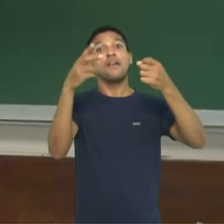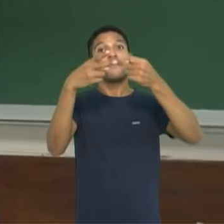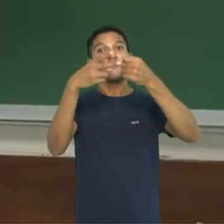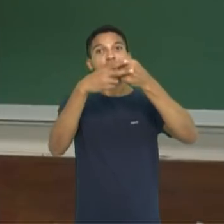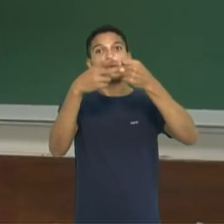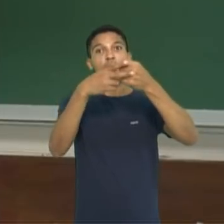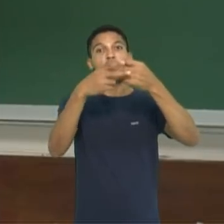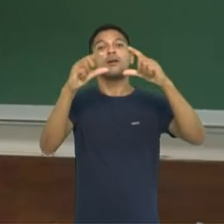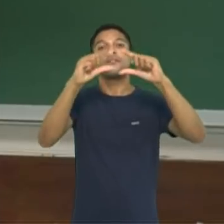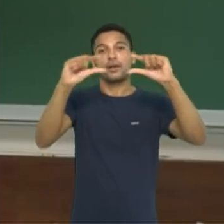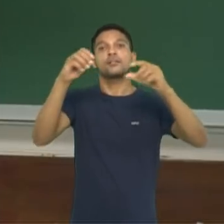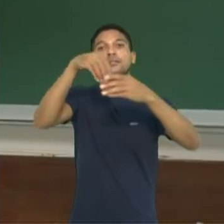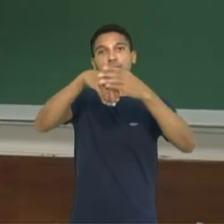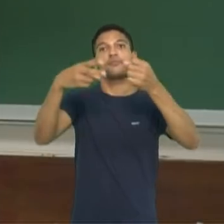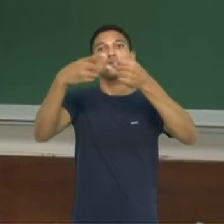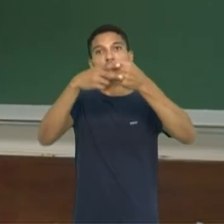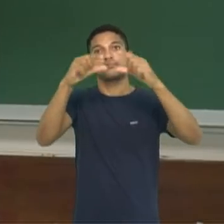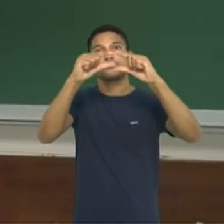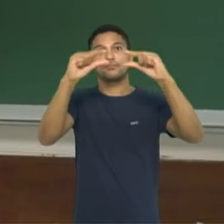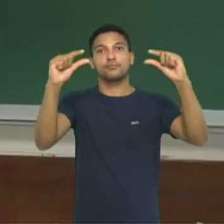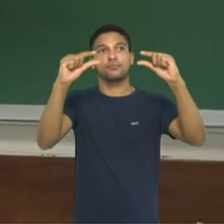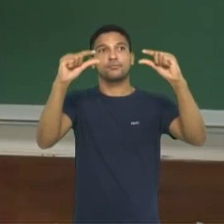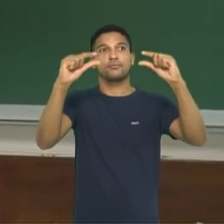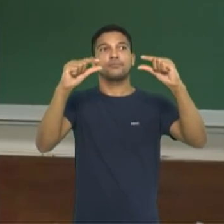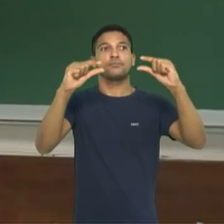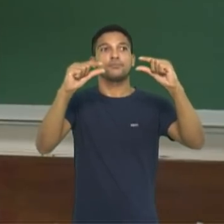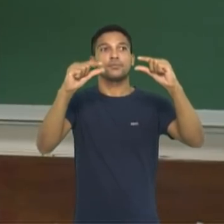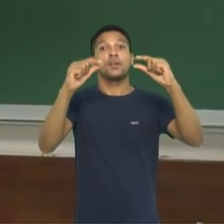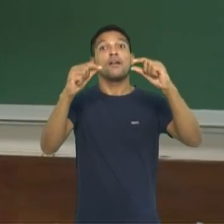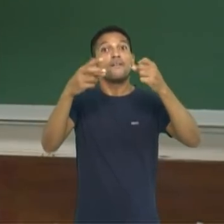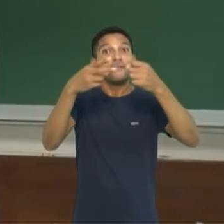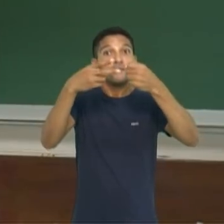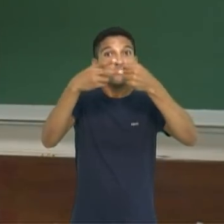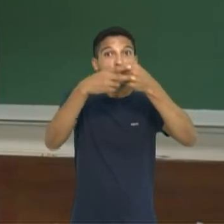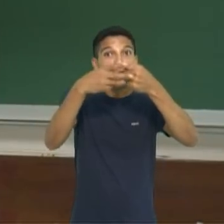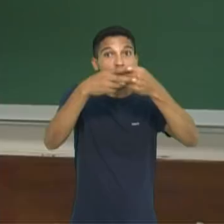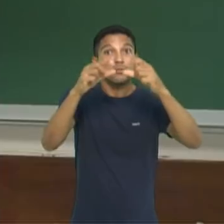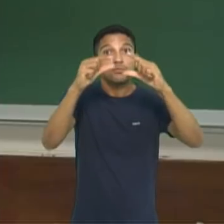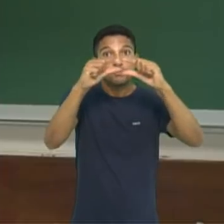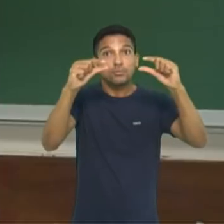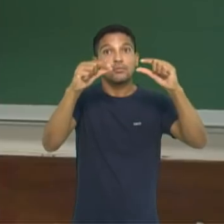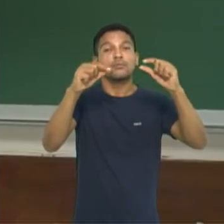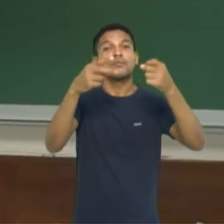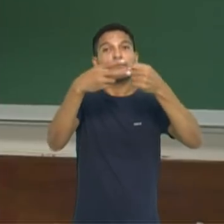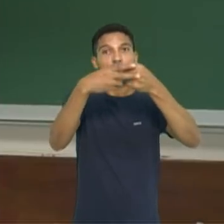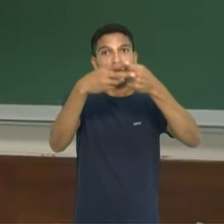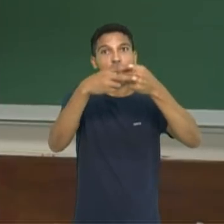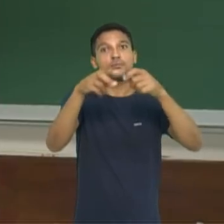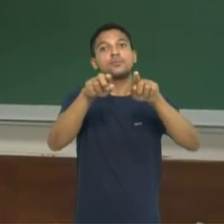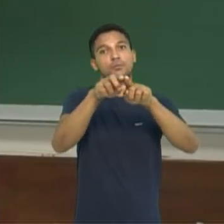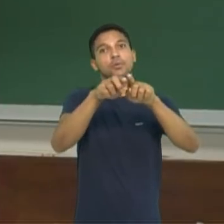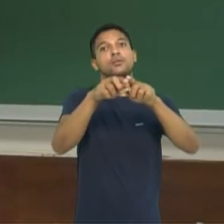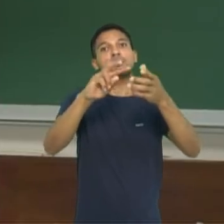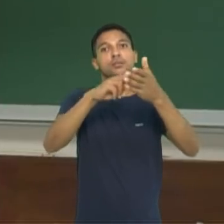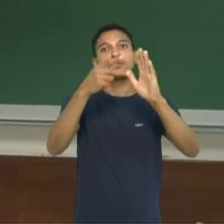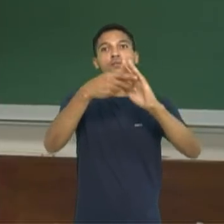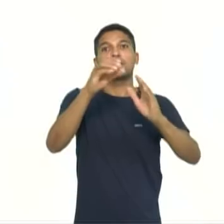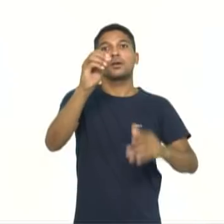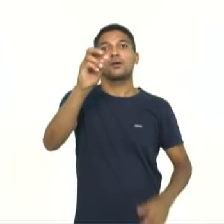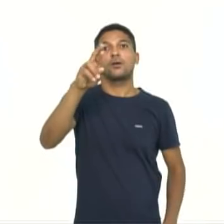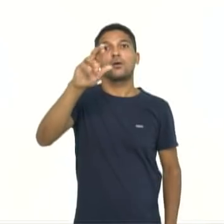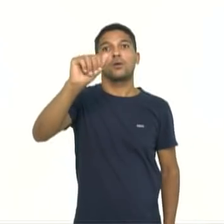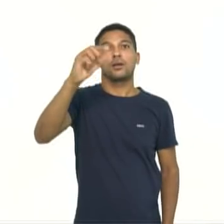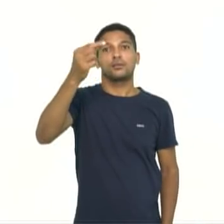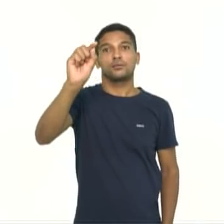né? Lembrando que verbo também é chamado de oração. Oração é a mesma coisa que verbo, né? Dentro dessas frases que podem